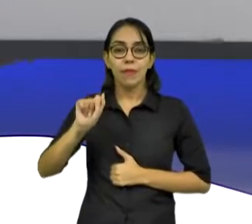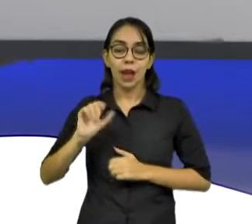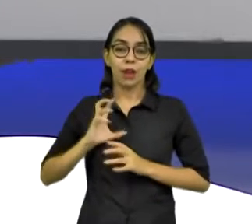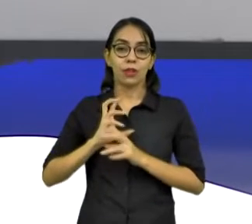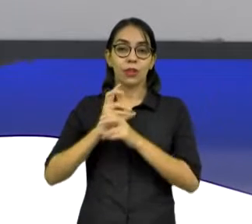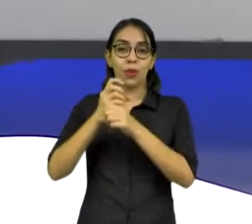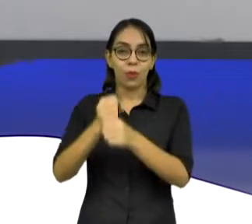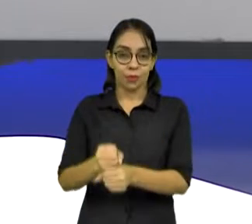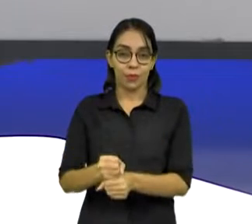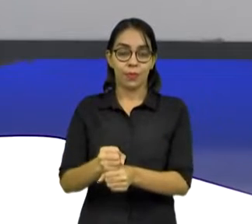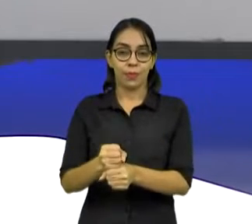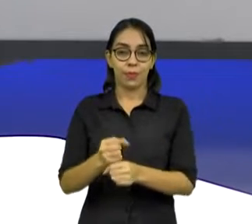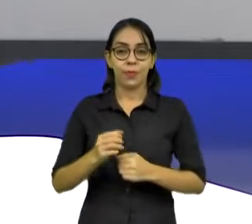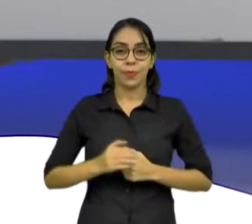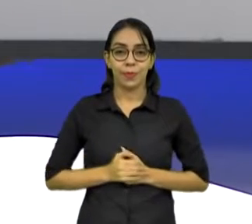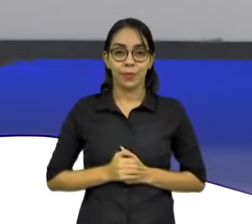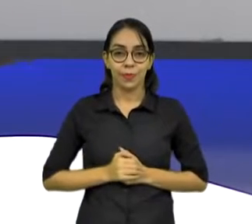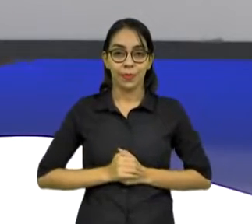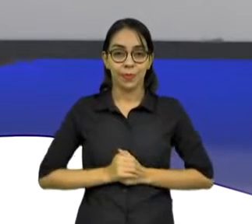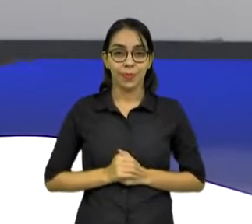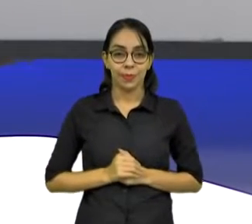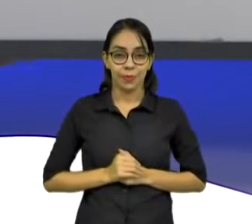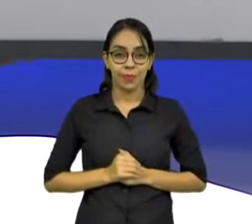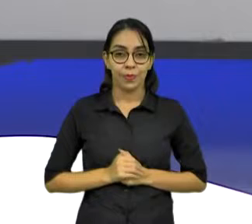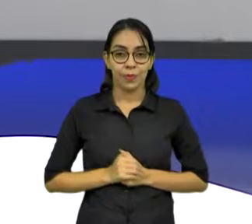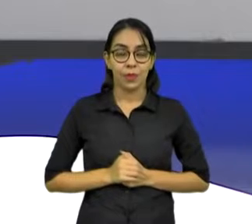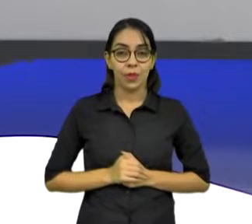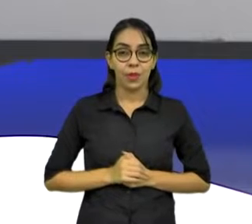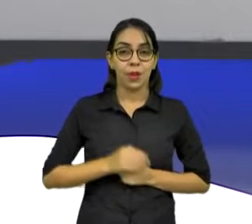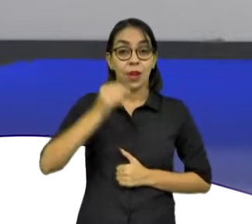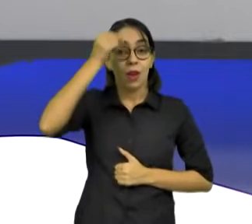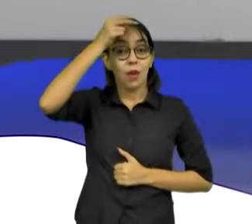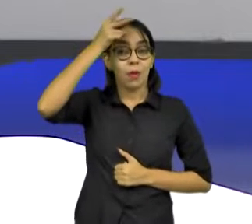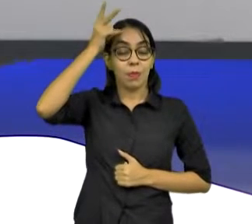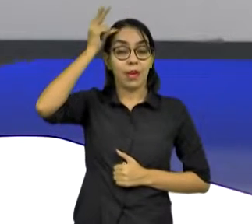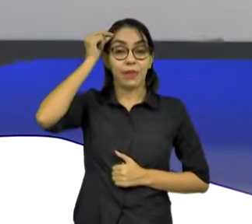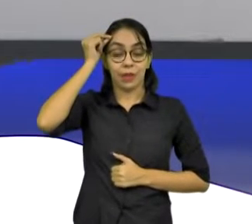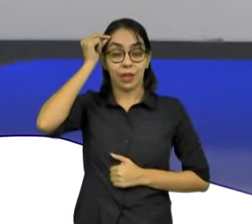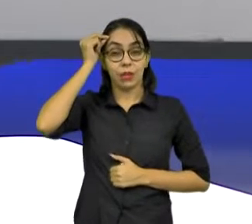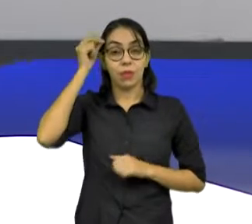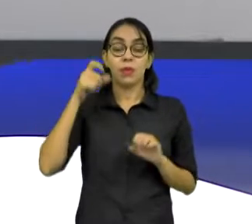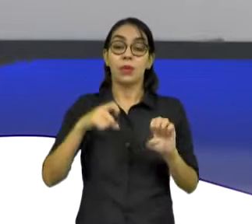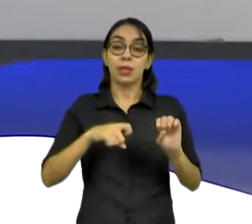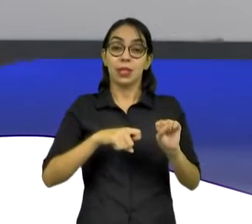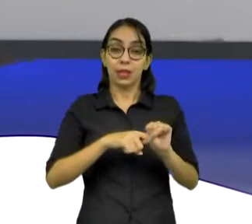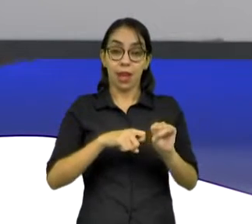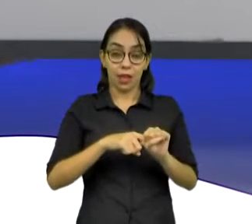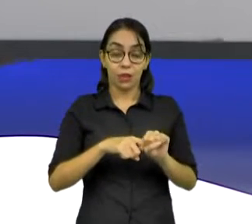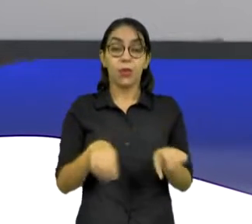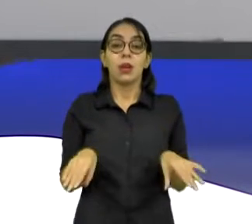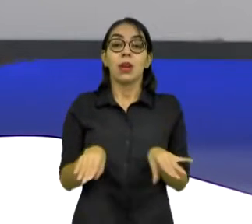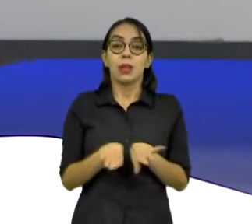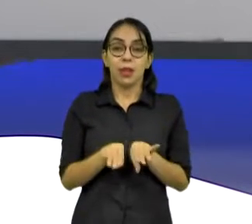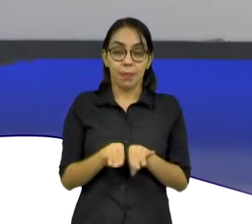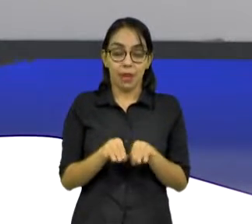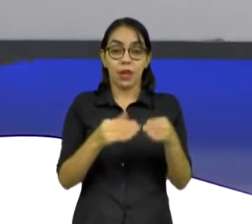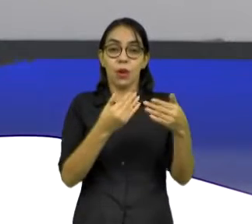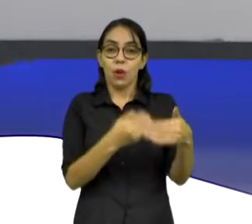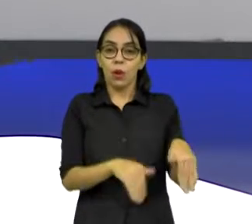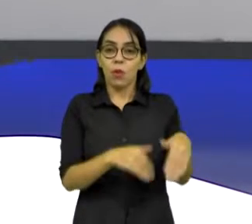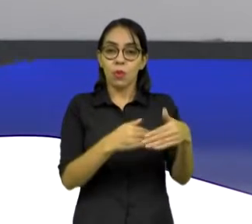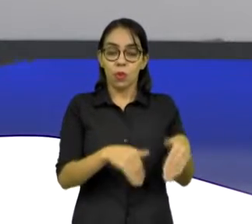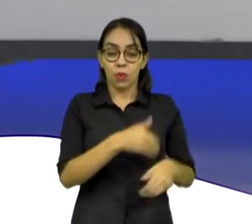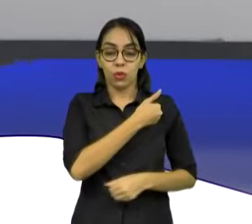de 13 etnias. E o prefeito de Fortaleza, José Sarto, sancionou o concurso público com 2 mil vagas